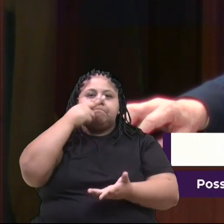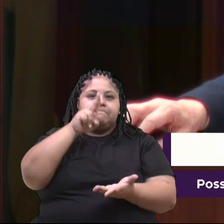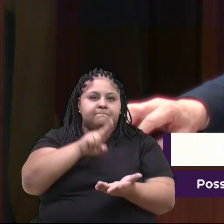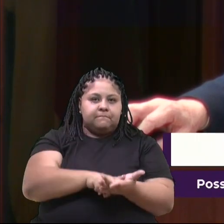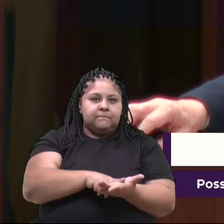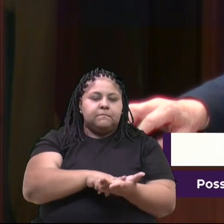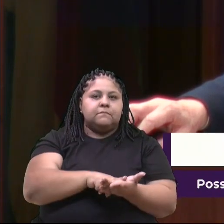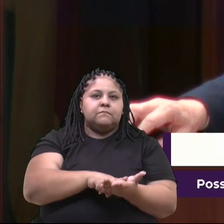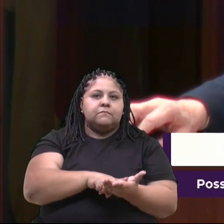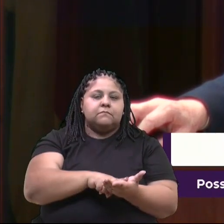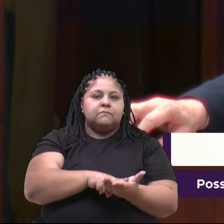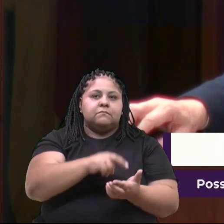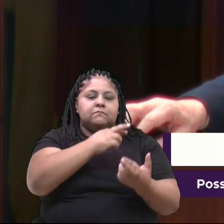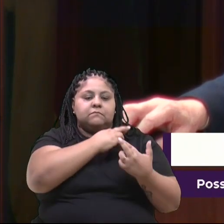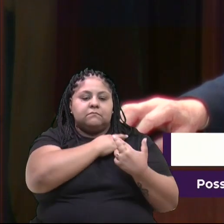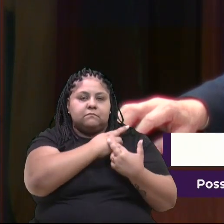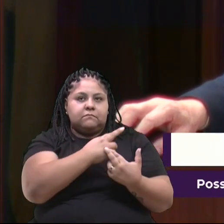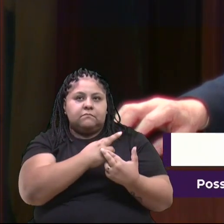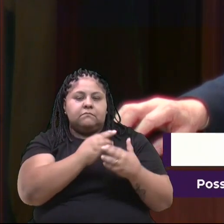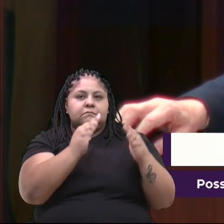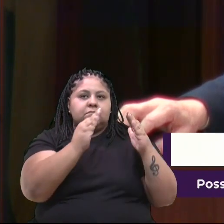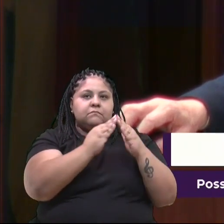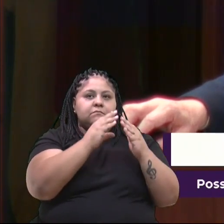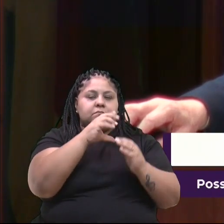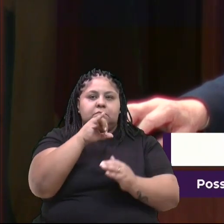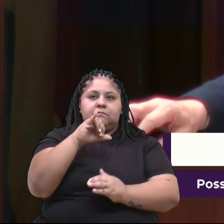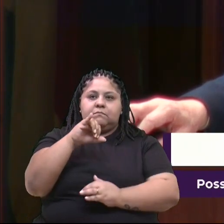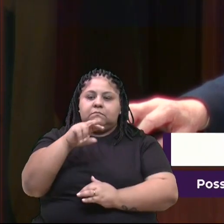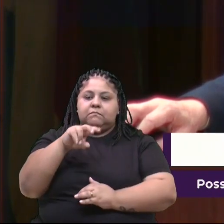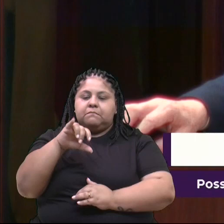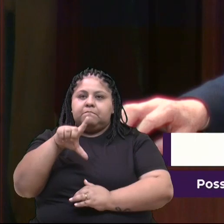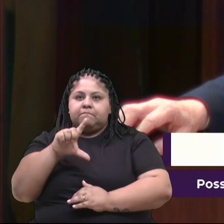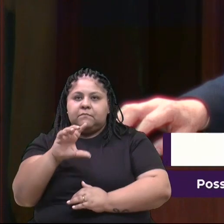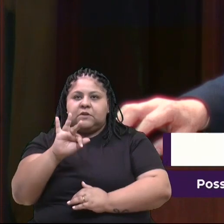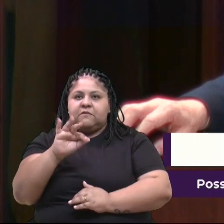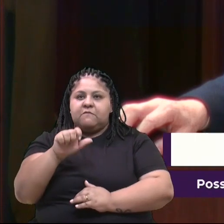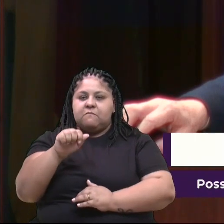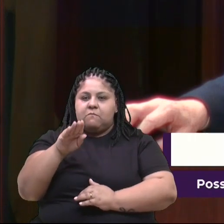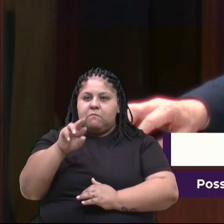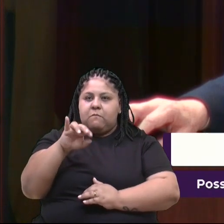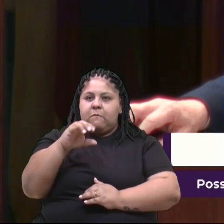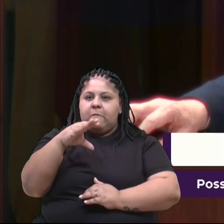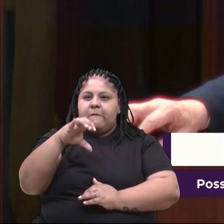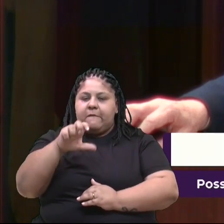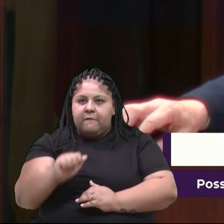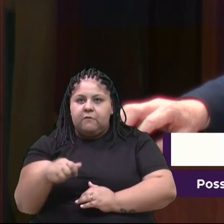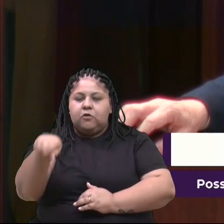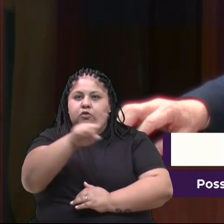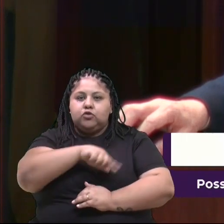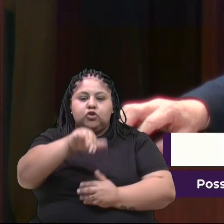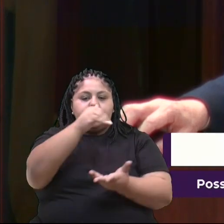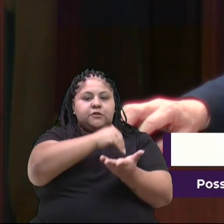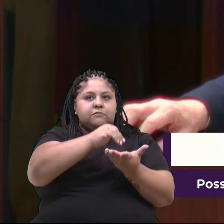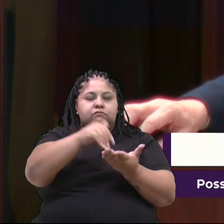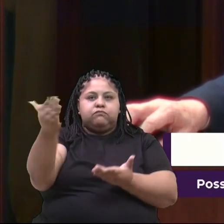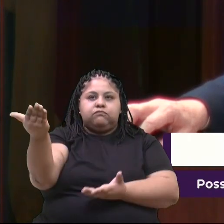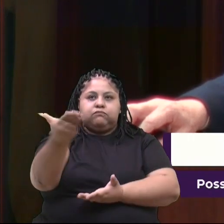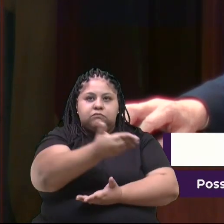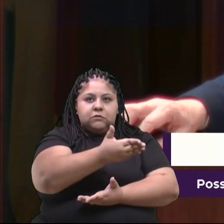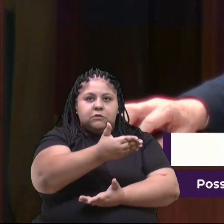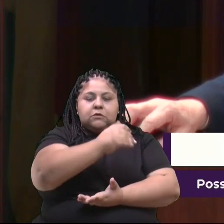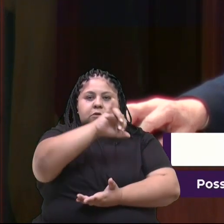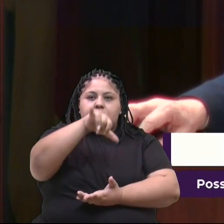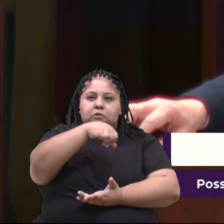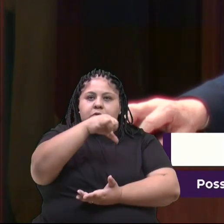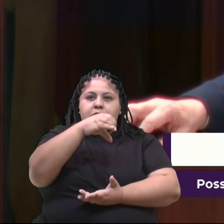Carteiro, representando a Casa Civil, Fabrício Vale Dutra, saudar os nossos secretários, João Uez,